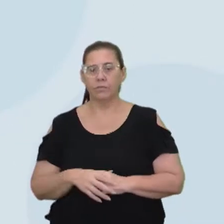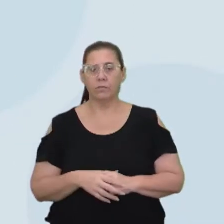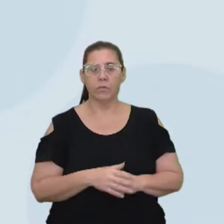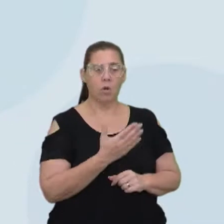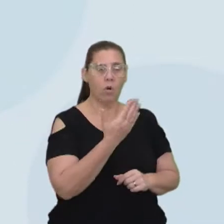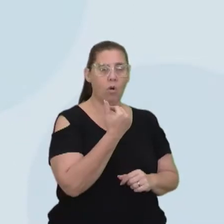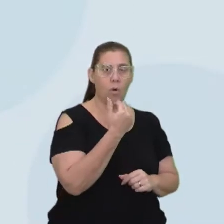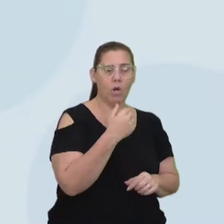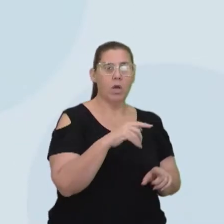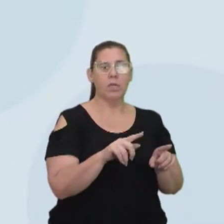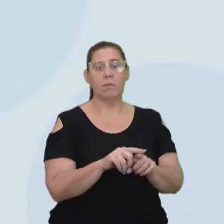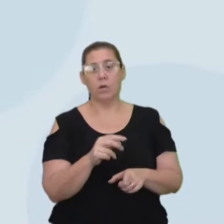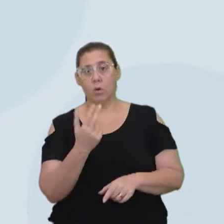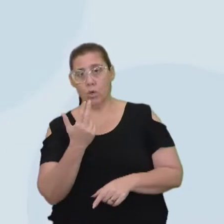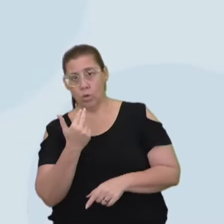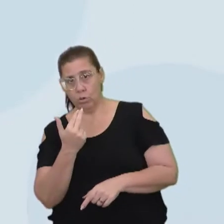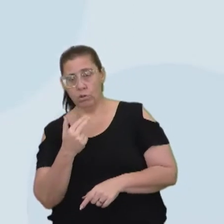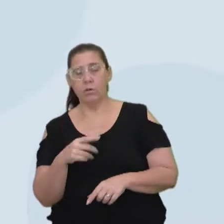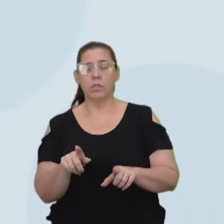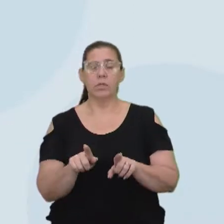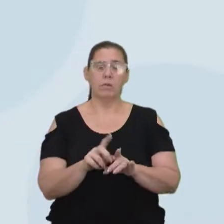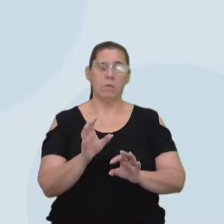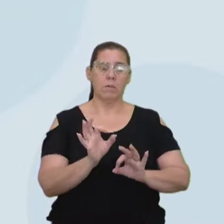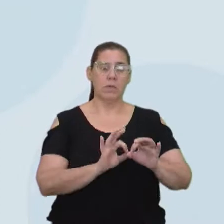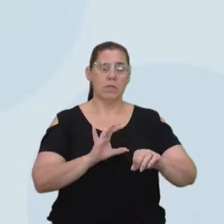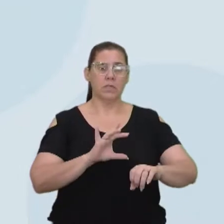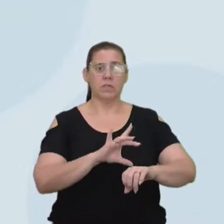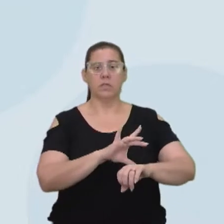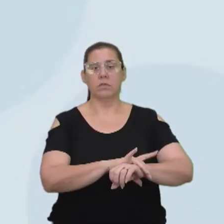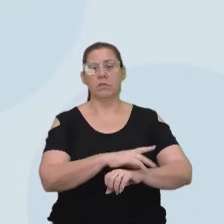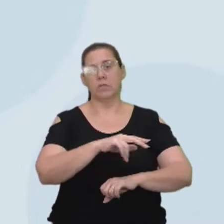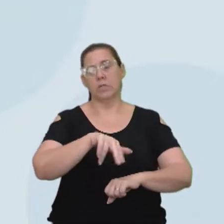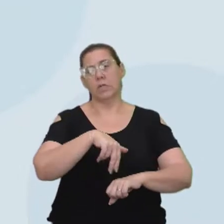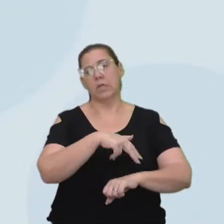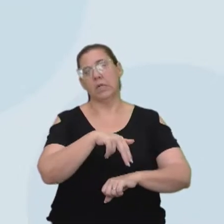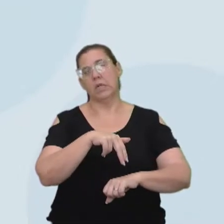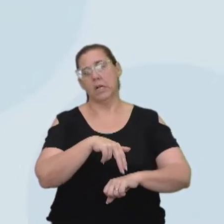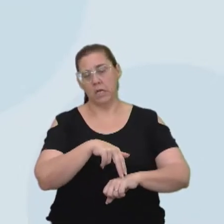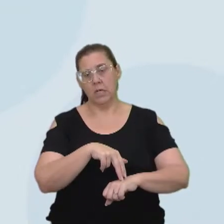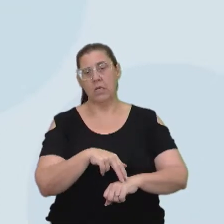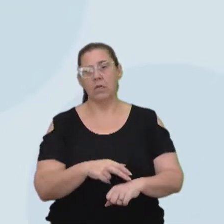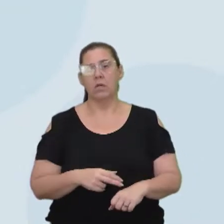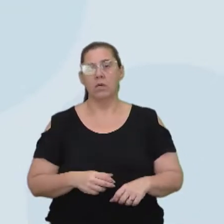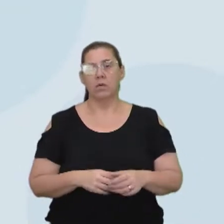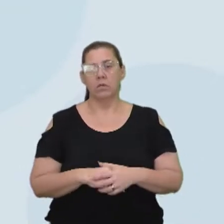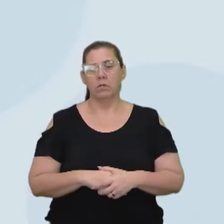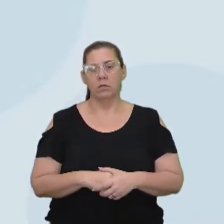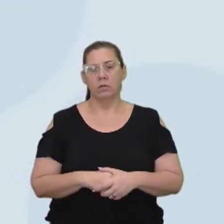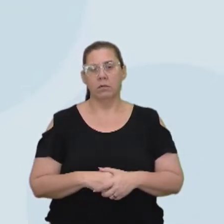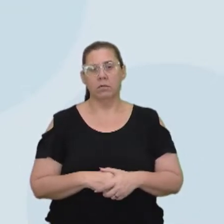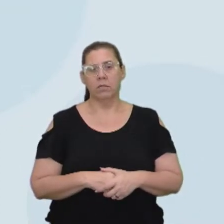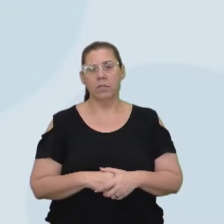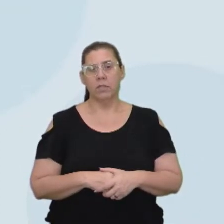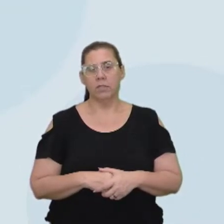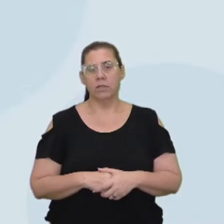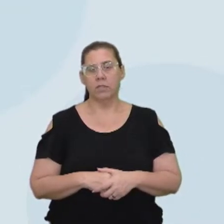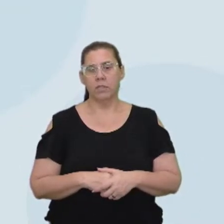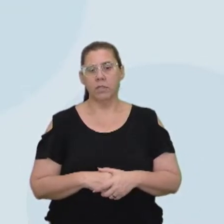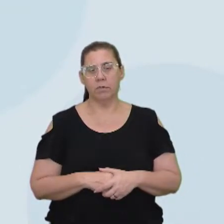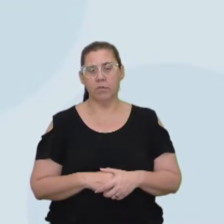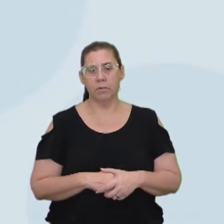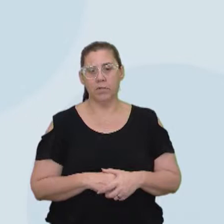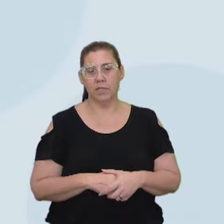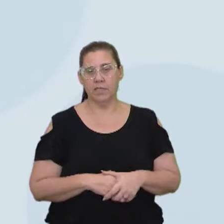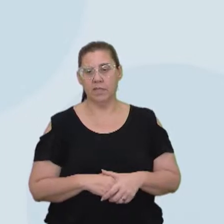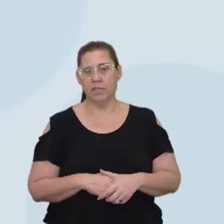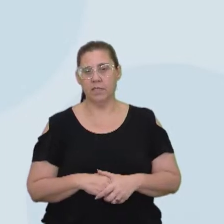Nutricional, que vai criar ali o Sistema Nacional de Segurança Alimentar e Nutricional, o SISAN, com vista aí de assegurar o direito humano à